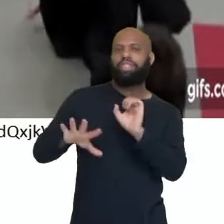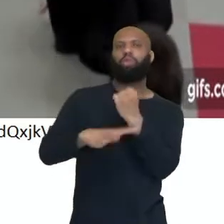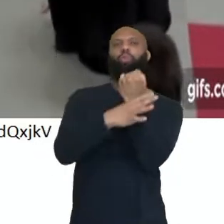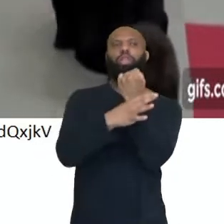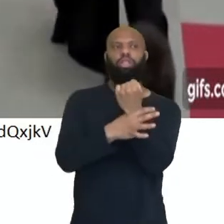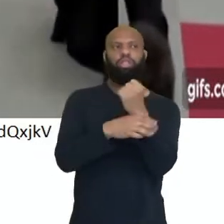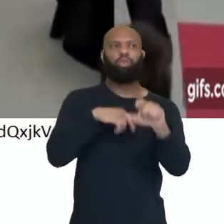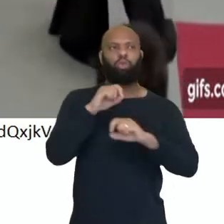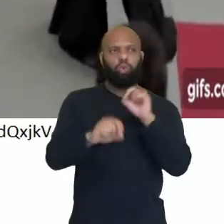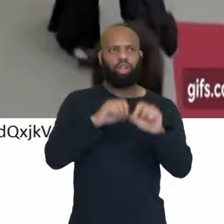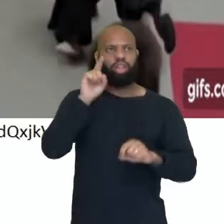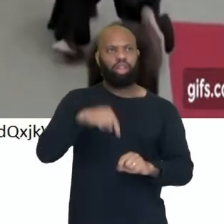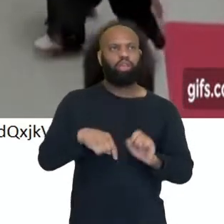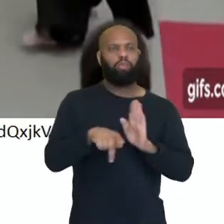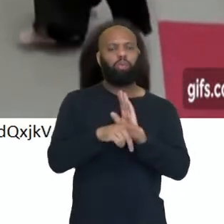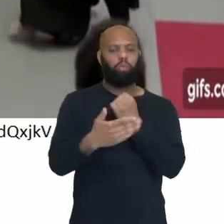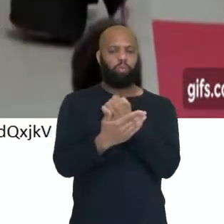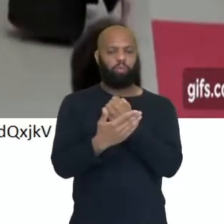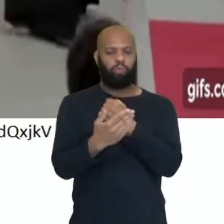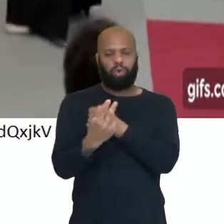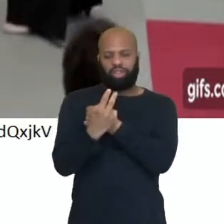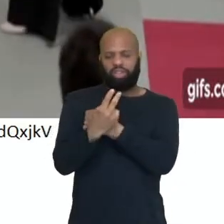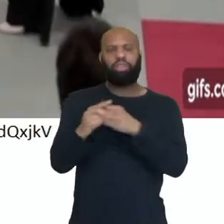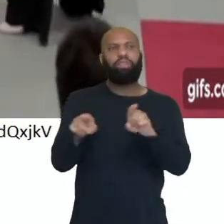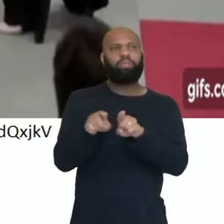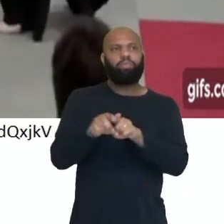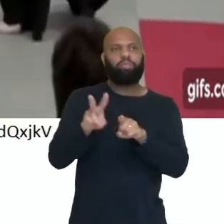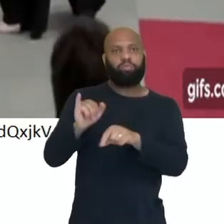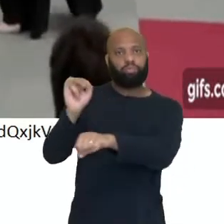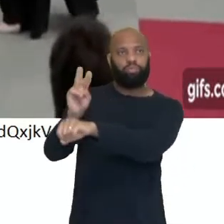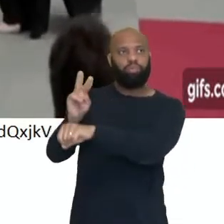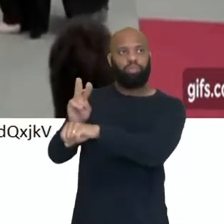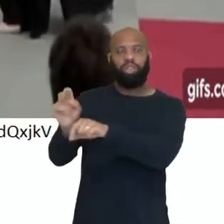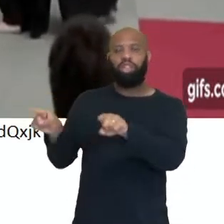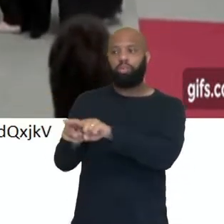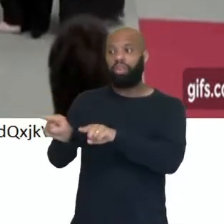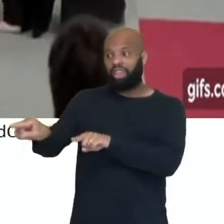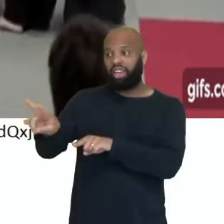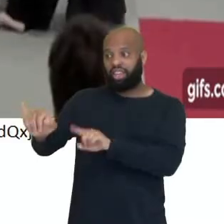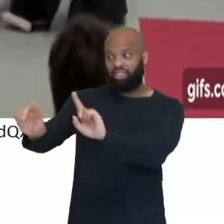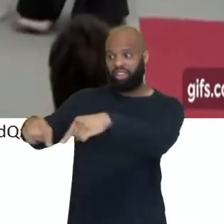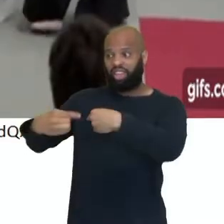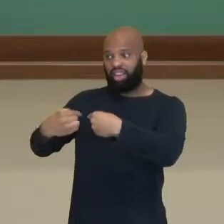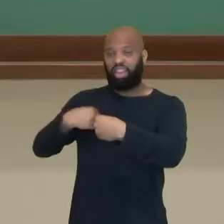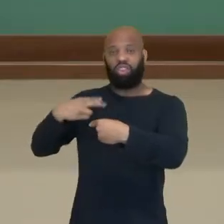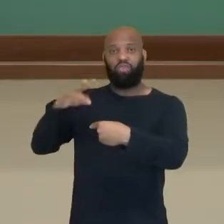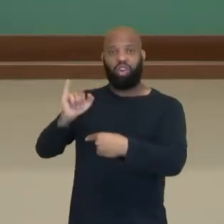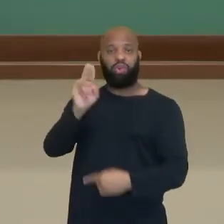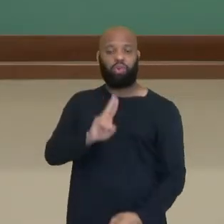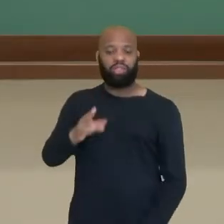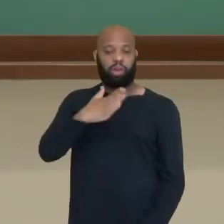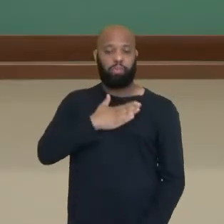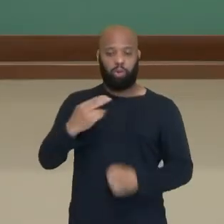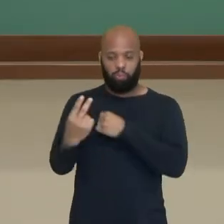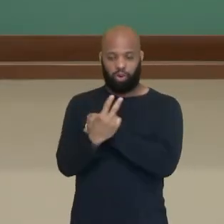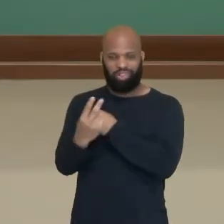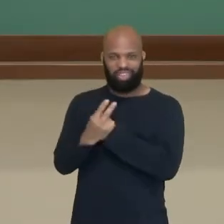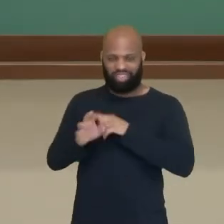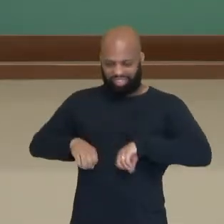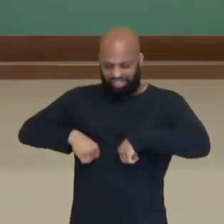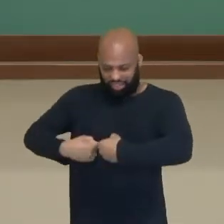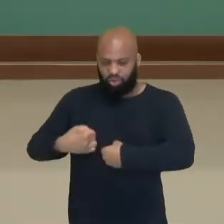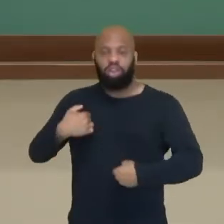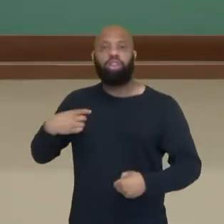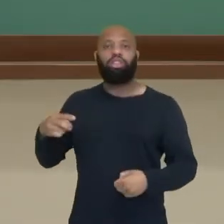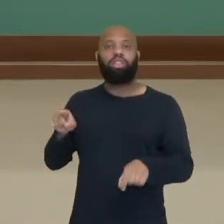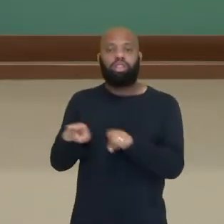só a sua própria proteção, mas também a do o quê. Então, além de eu aplicar a minha proteção, de eu cuidar para